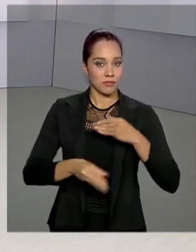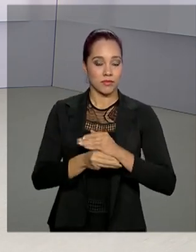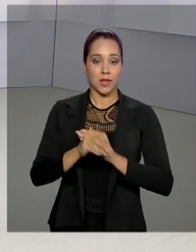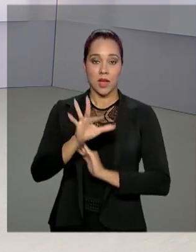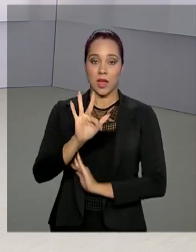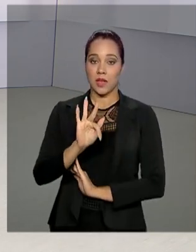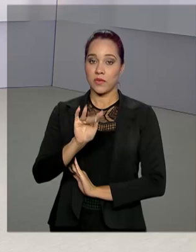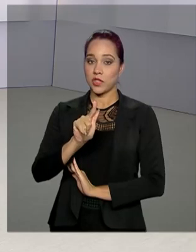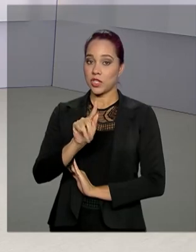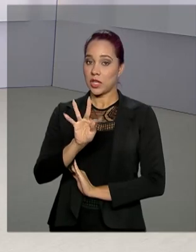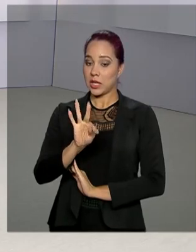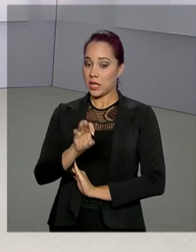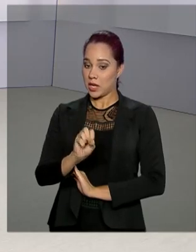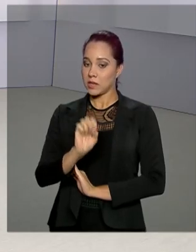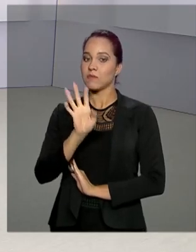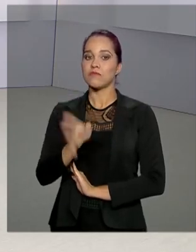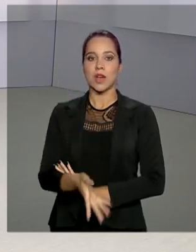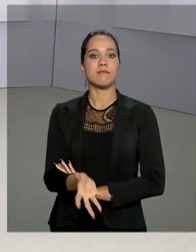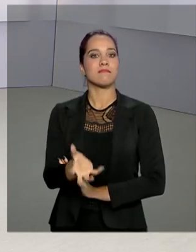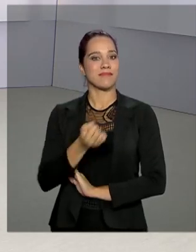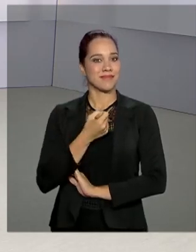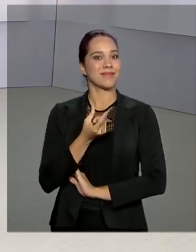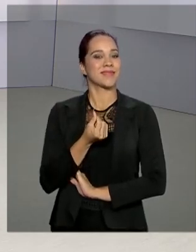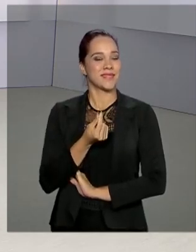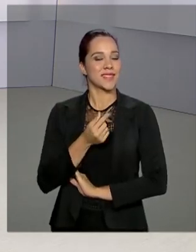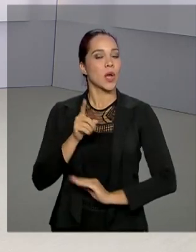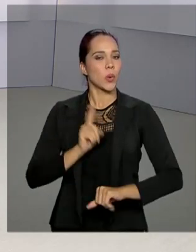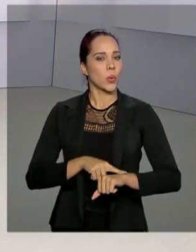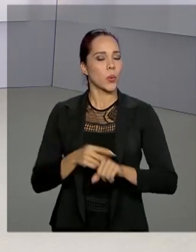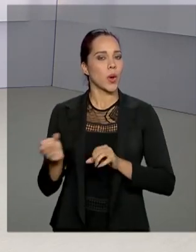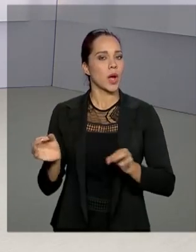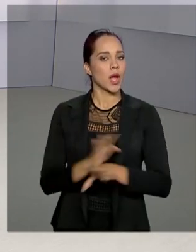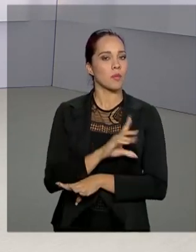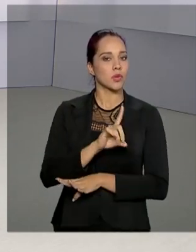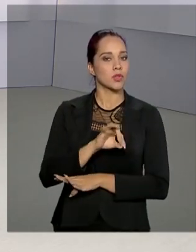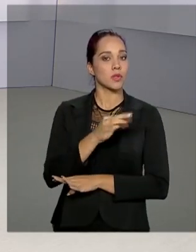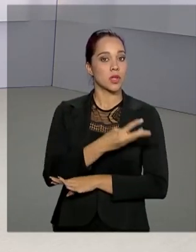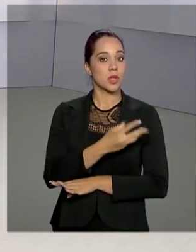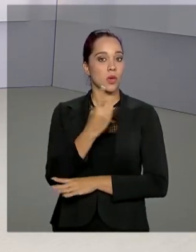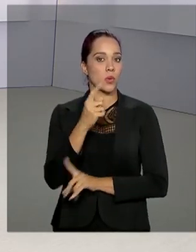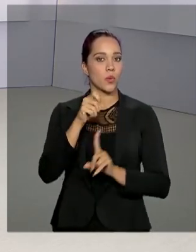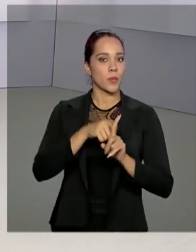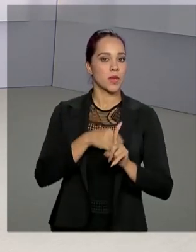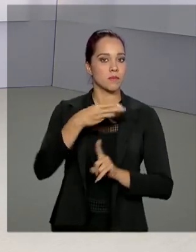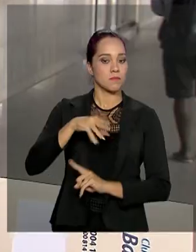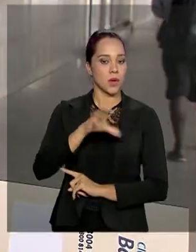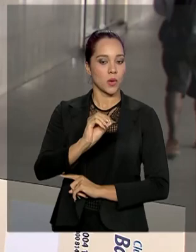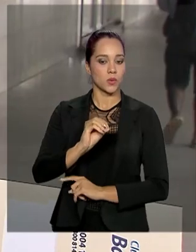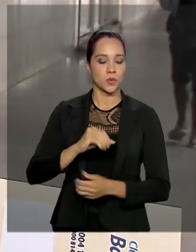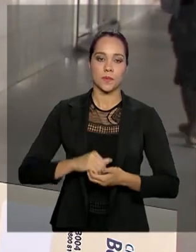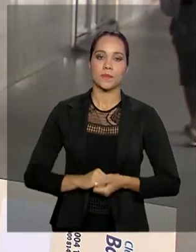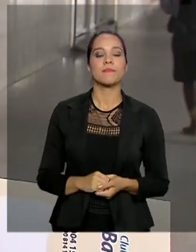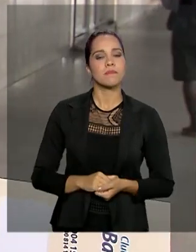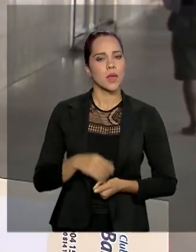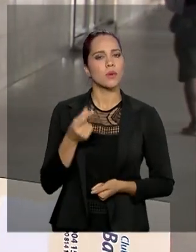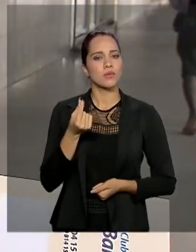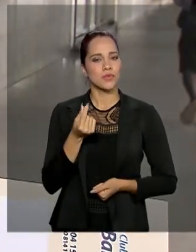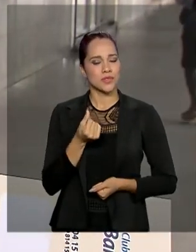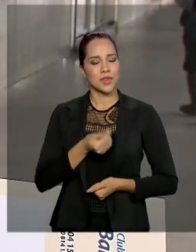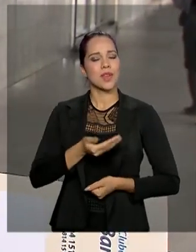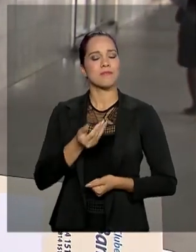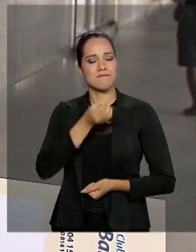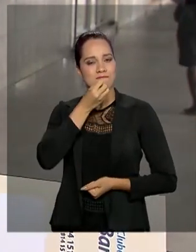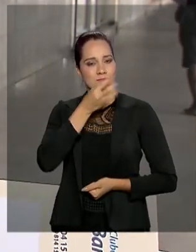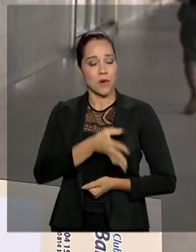do fgts já receberam dinheiro o prazo encerra no dia 31 de março o dinheiro que vem em boa